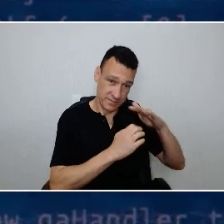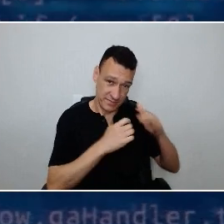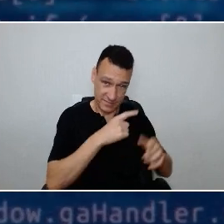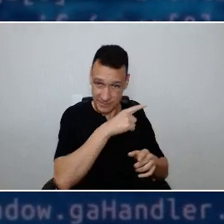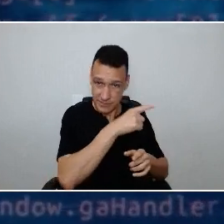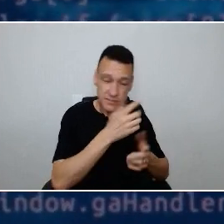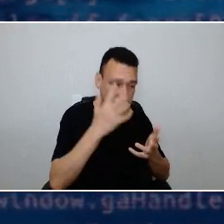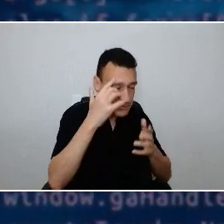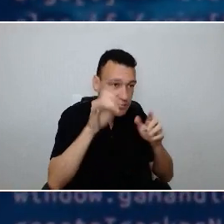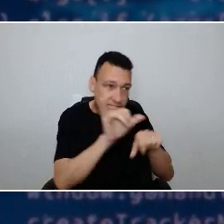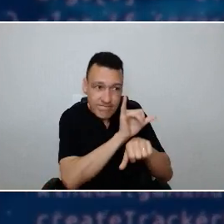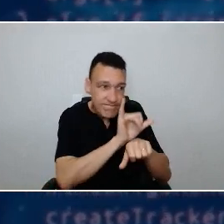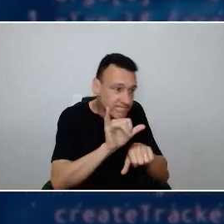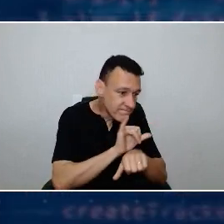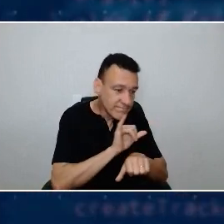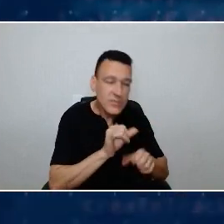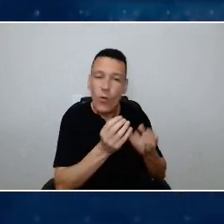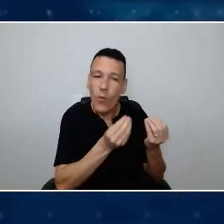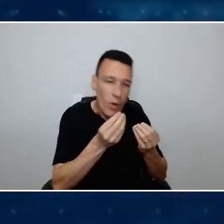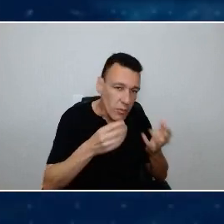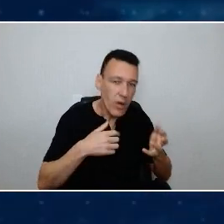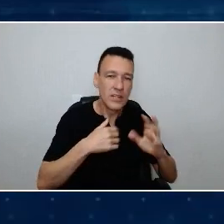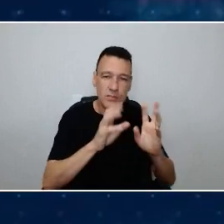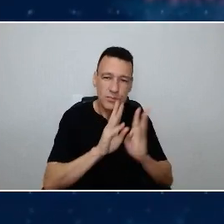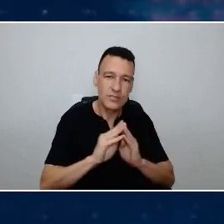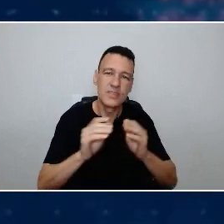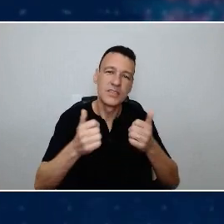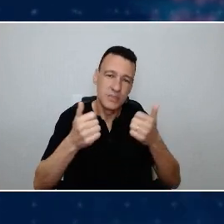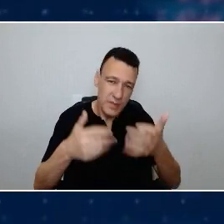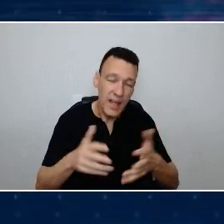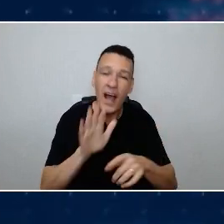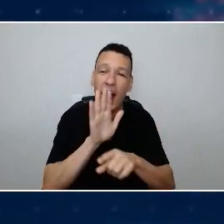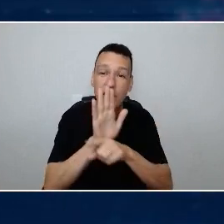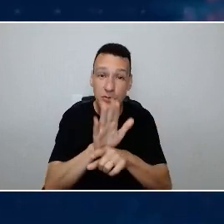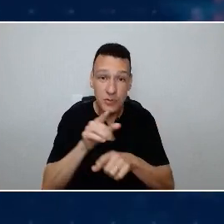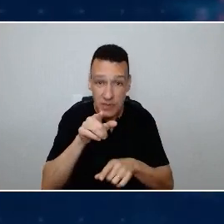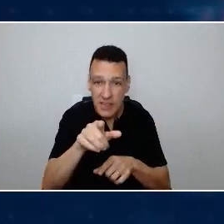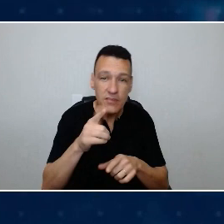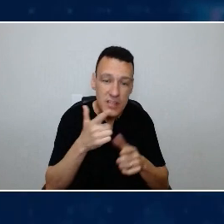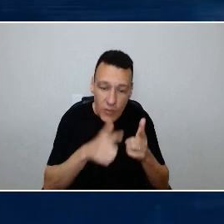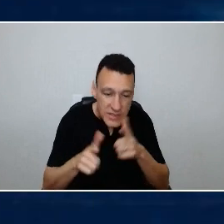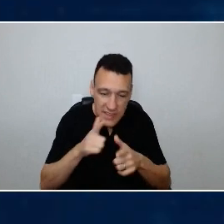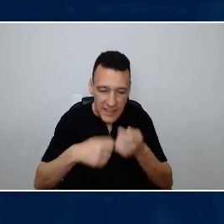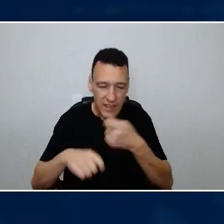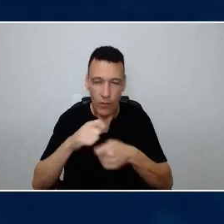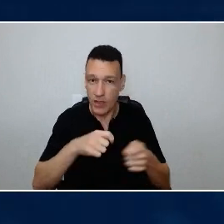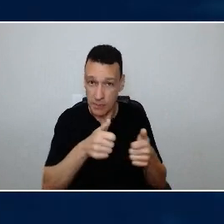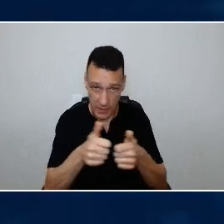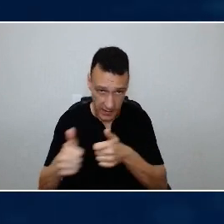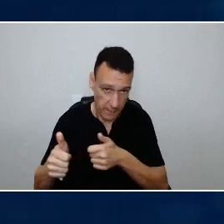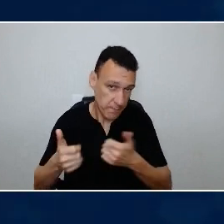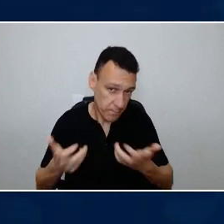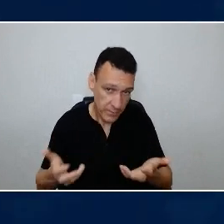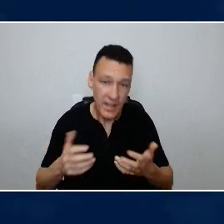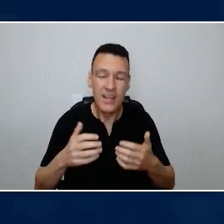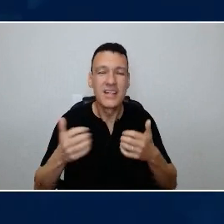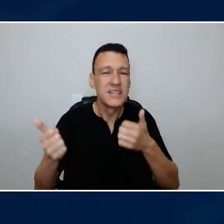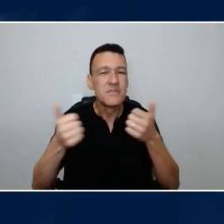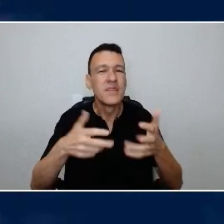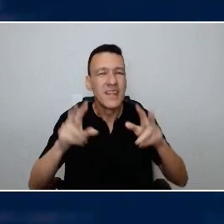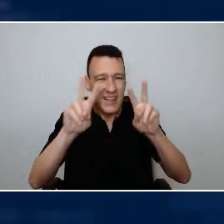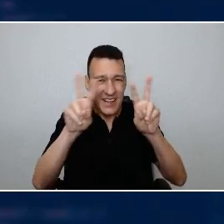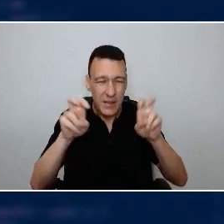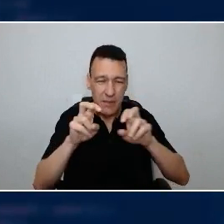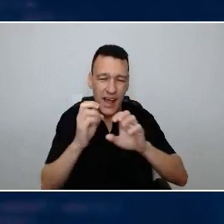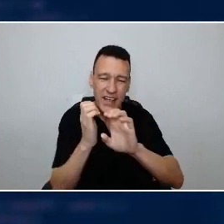de engenharia esteja alinhada e seja capaz de viabilizar o negócio então a gente quando vai falar sobre engenharia de software